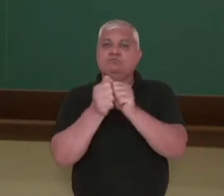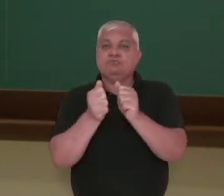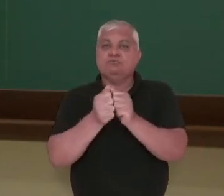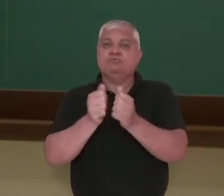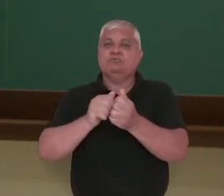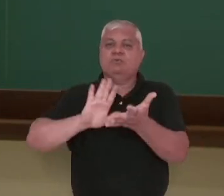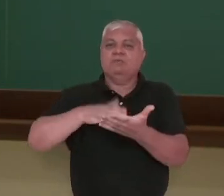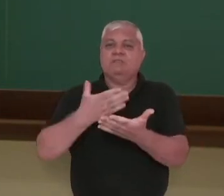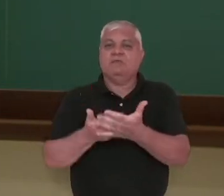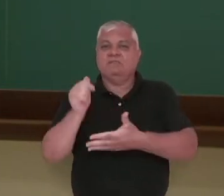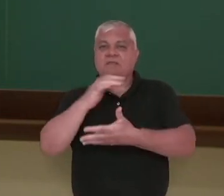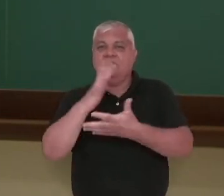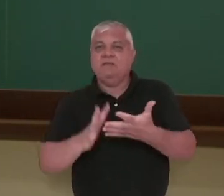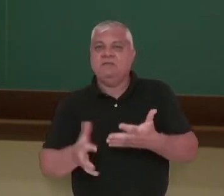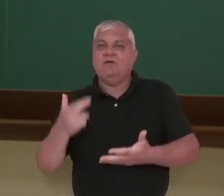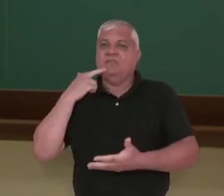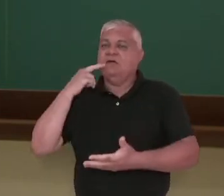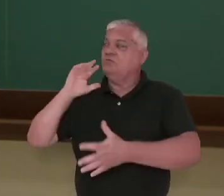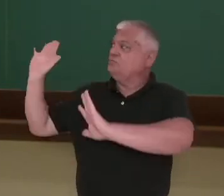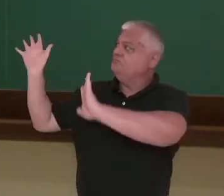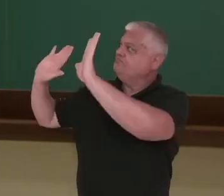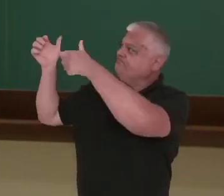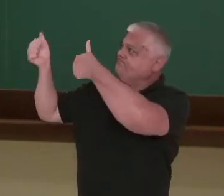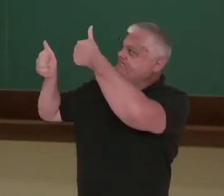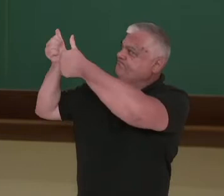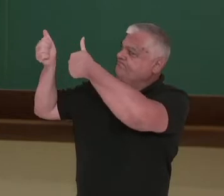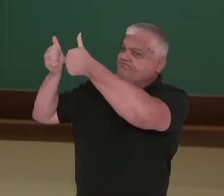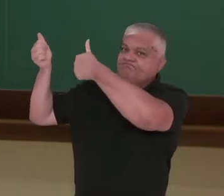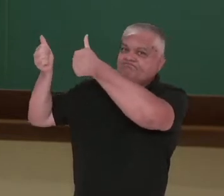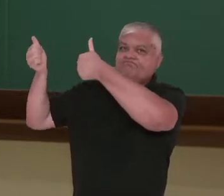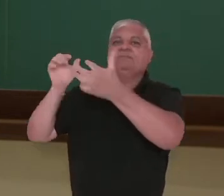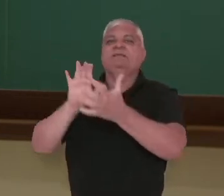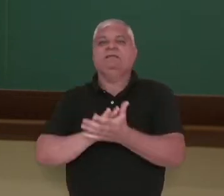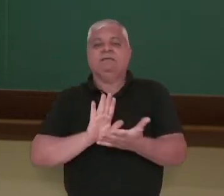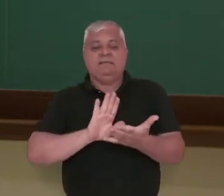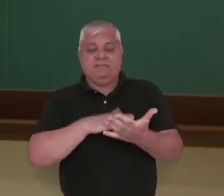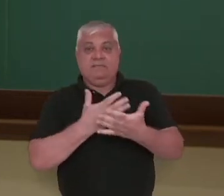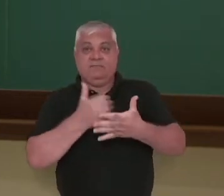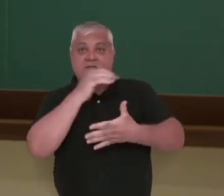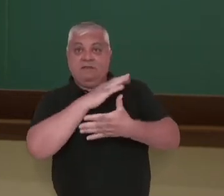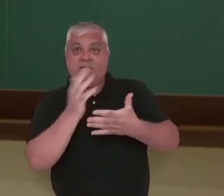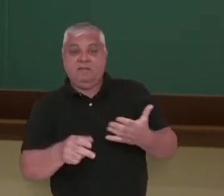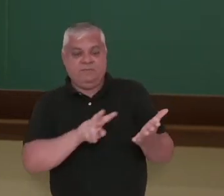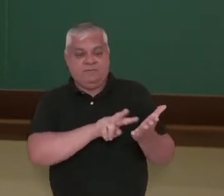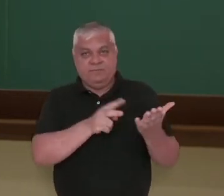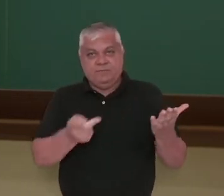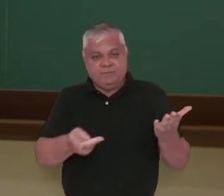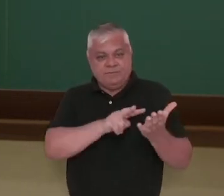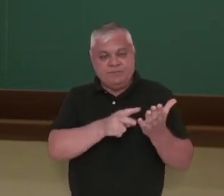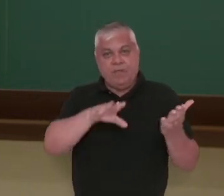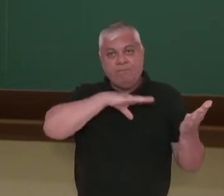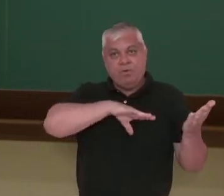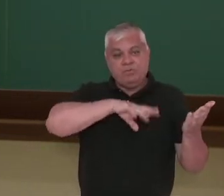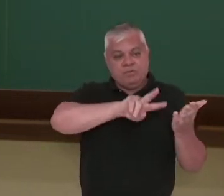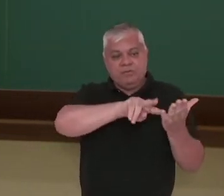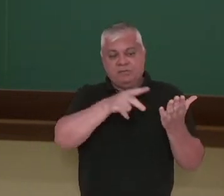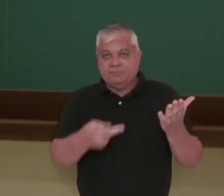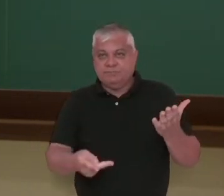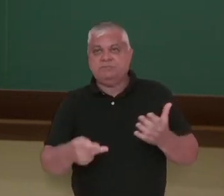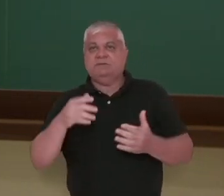docência compartilhada comigo, meu colega Ronaldo, o nosso intérprete que está aí nos auxiliando nessa prática